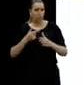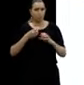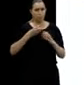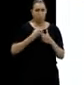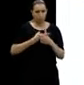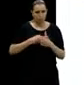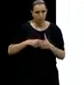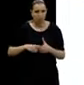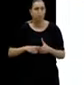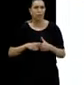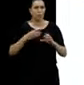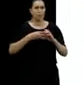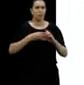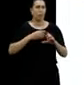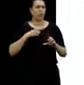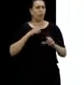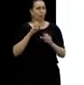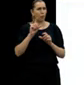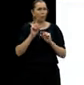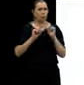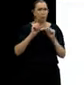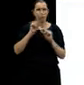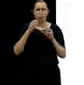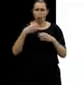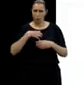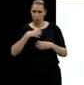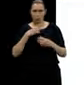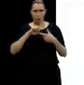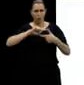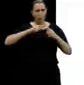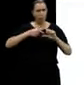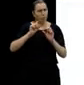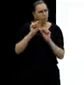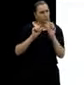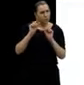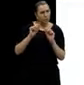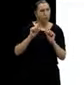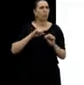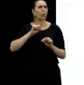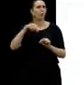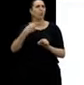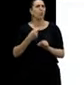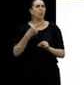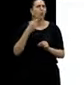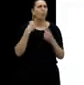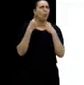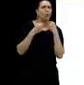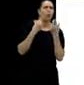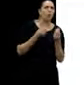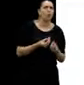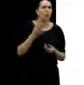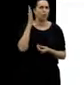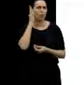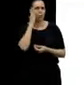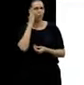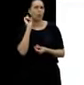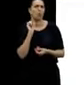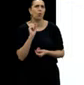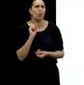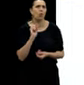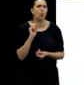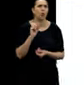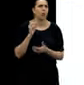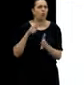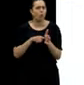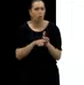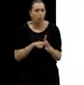ali aquela forma estrelada. Mas aí, outra dúvida que fica no ar. Como que eu vou saber que eu estou trabalhando